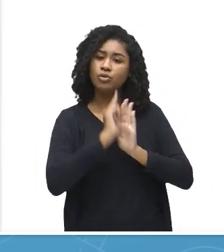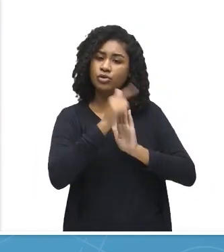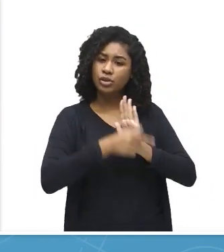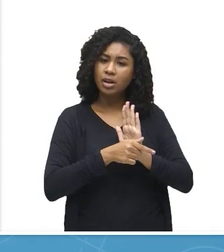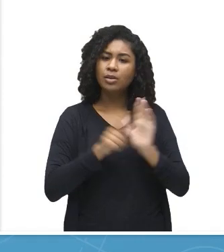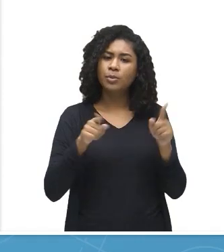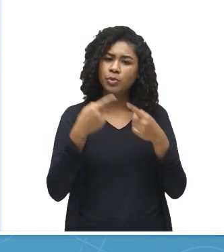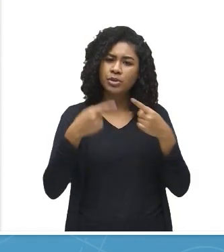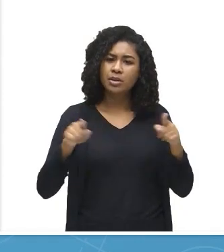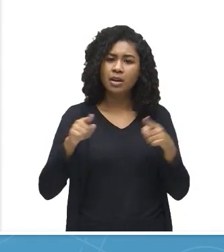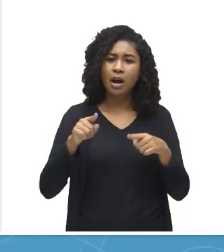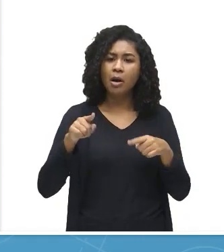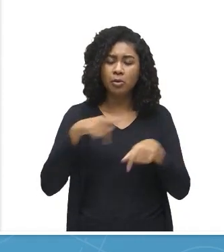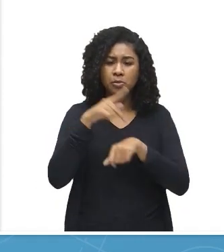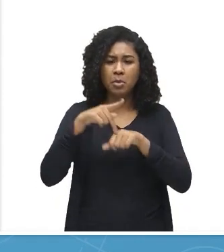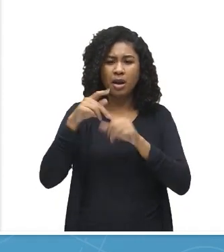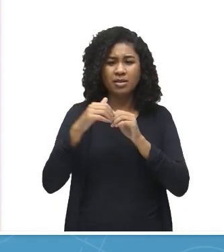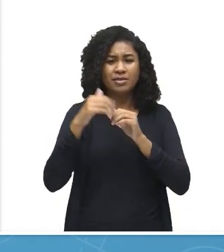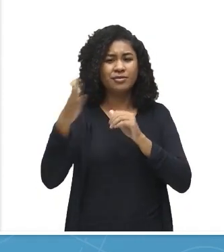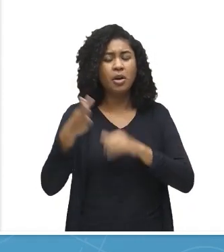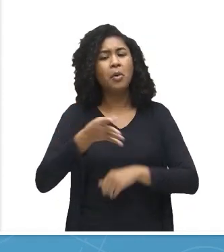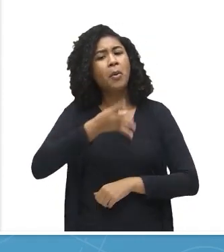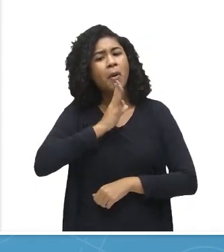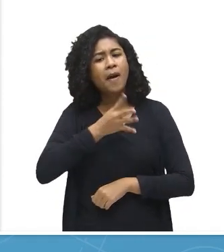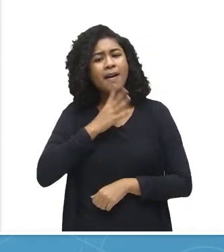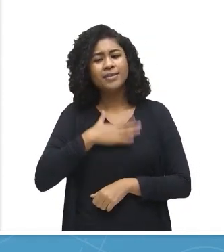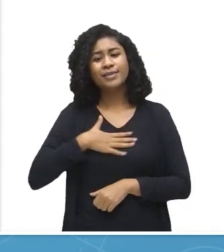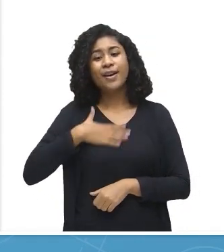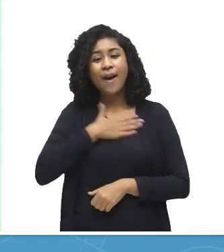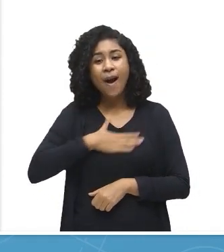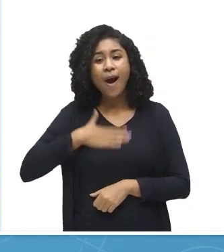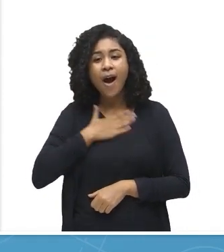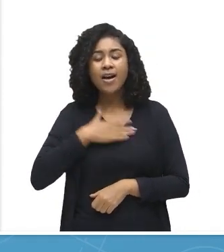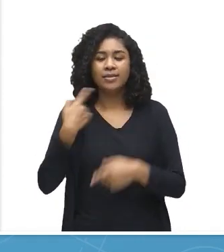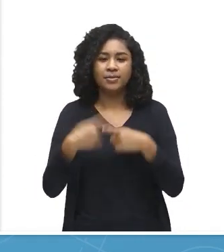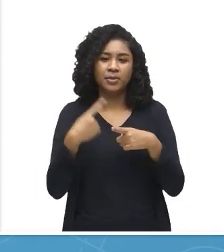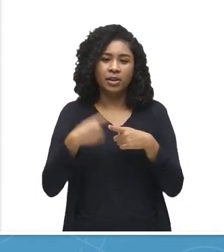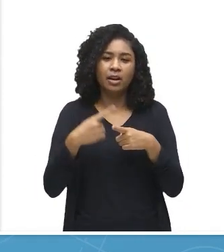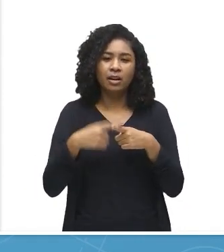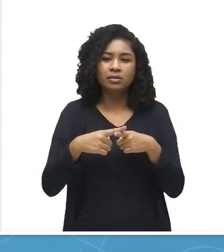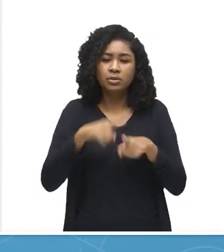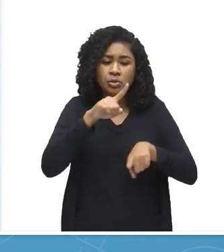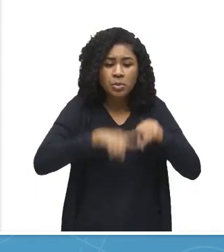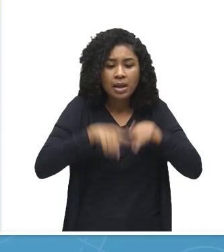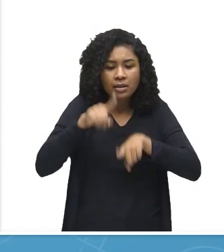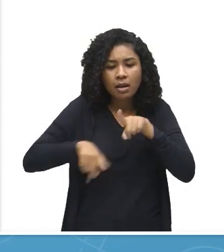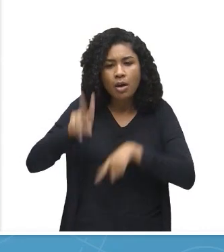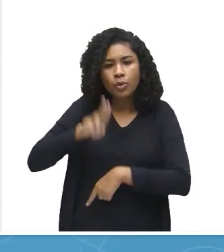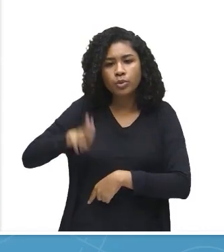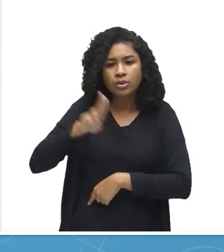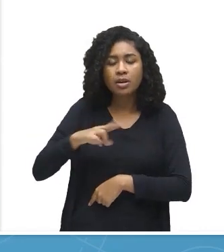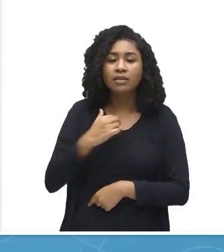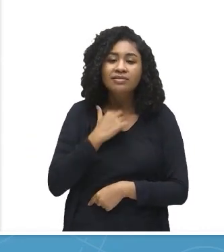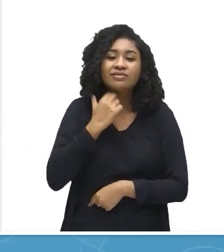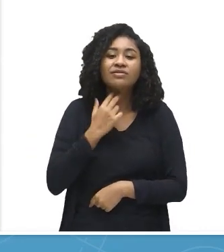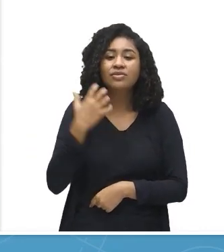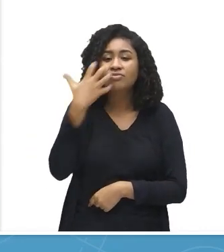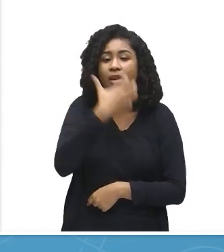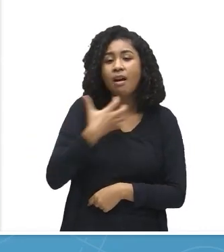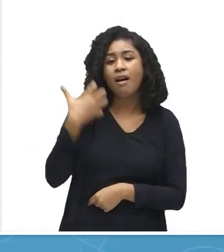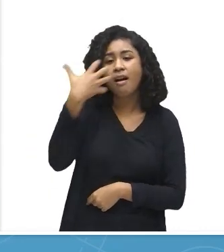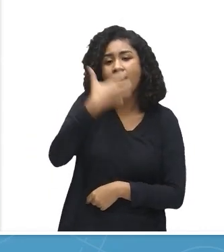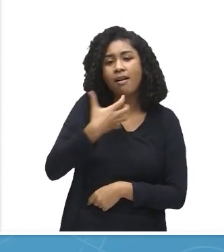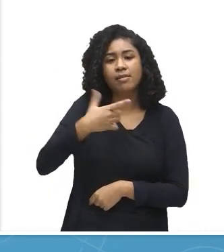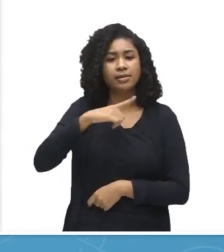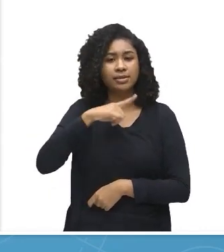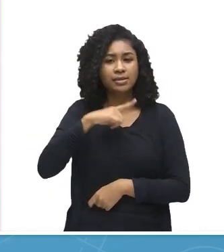inclusive, mundo afora, por conta das composições de percussão, de instrumentos e vocal também. E pelos diferentes